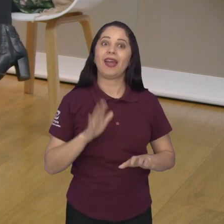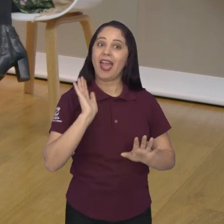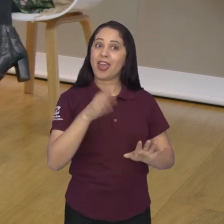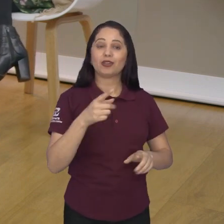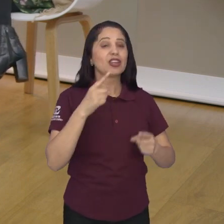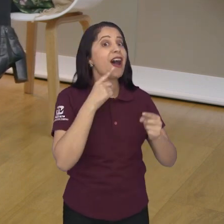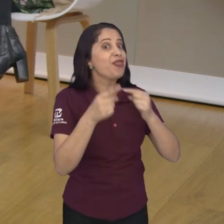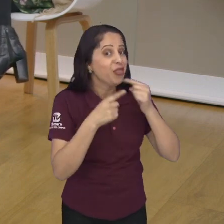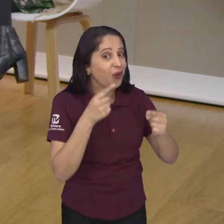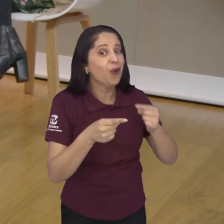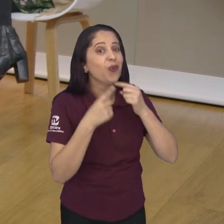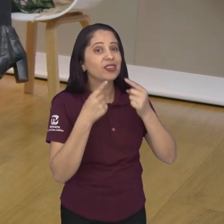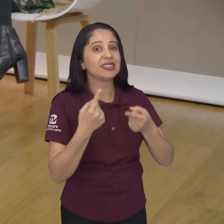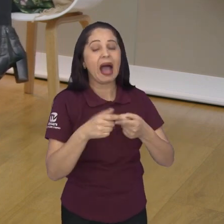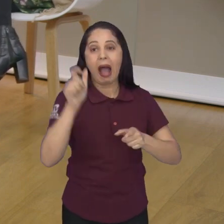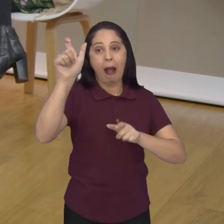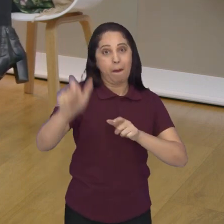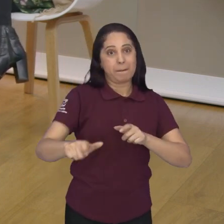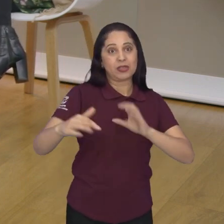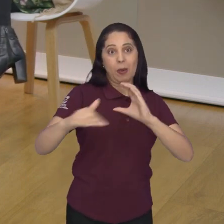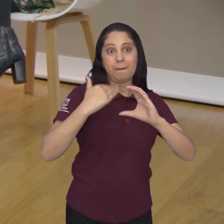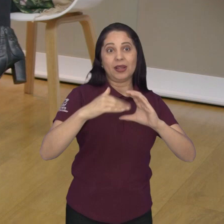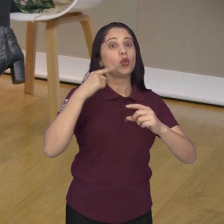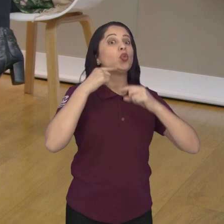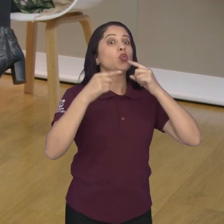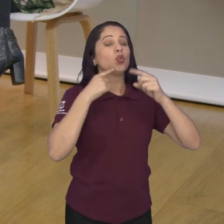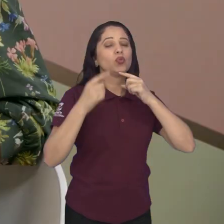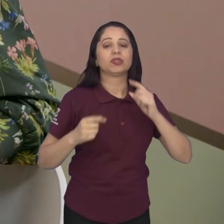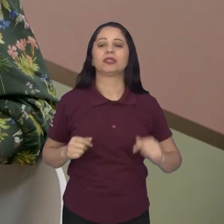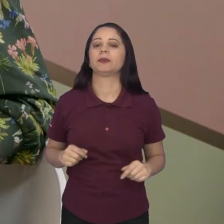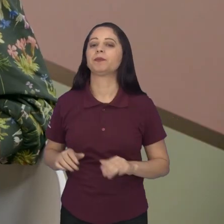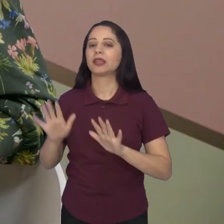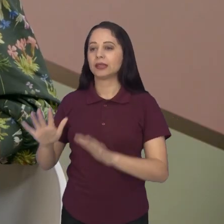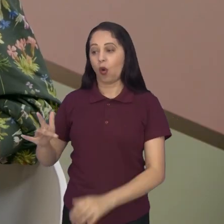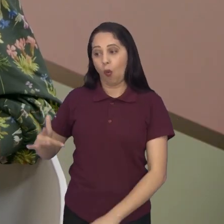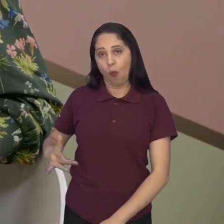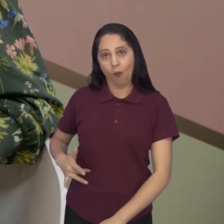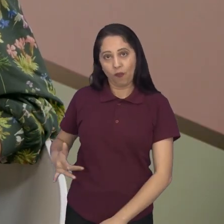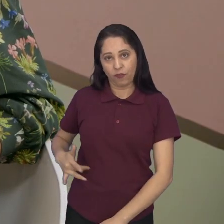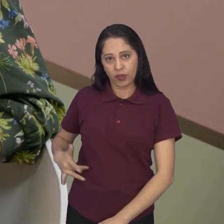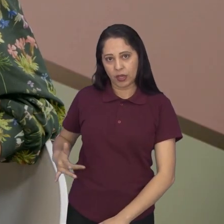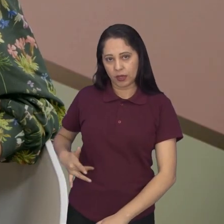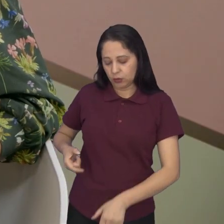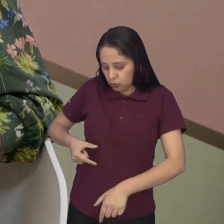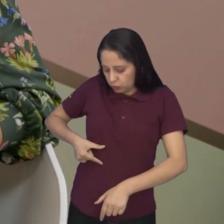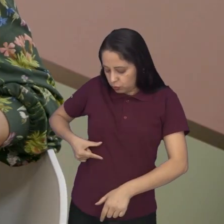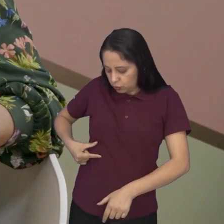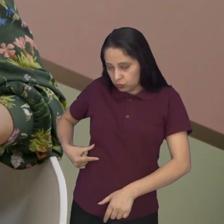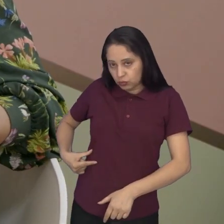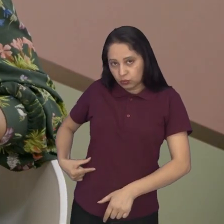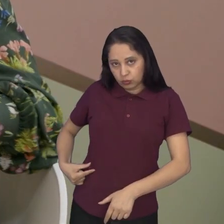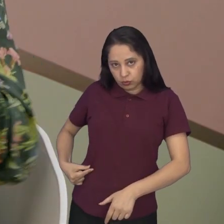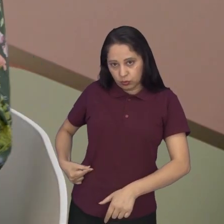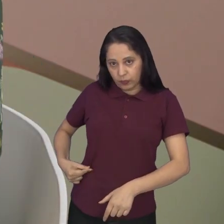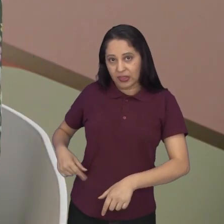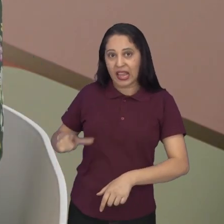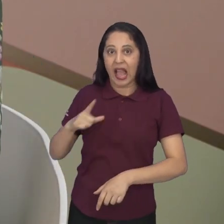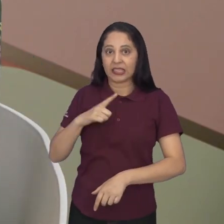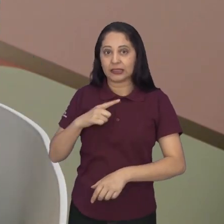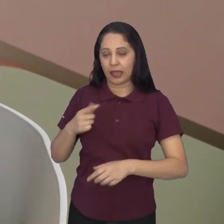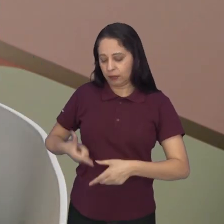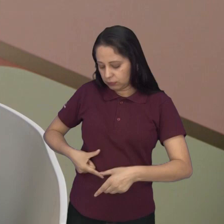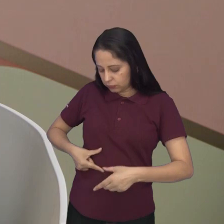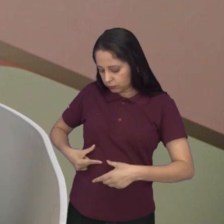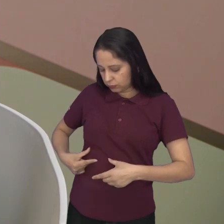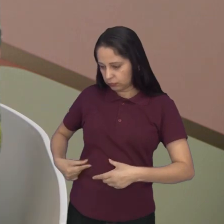fazendo aqui, adiantando uma pergunta que nós recebemos, mas enfim. O fígado, ele tem essa capacidade. A gente tem 2 lobos